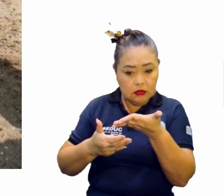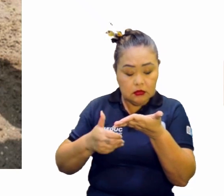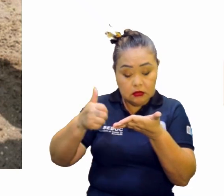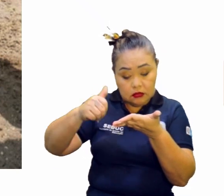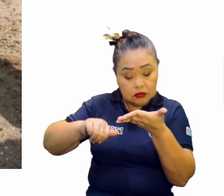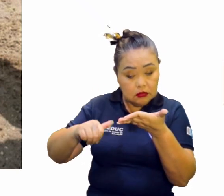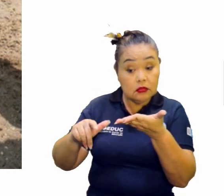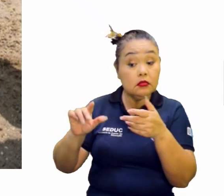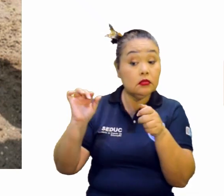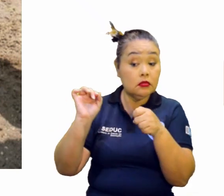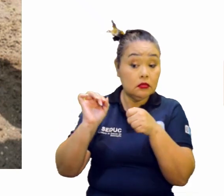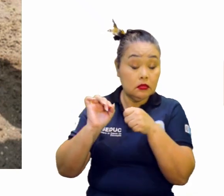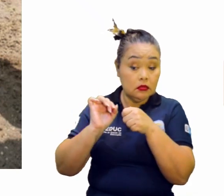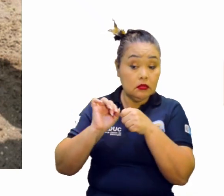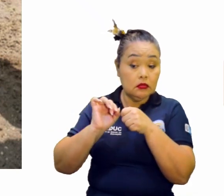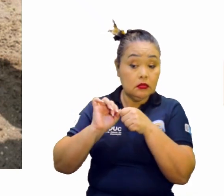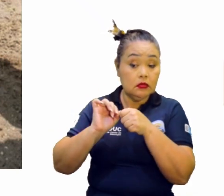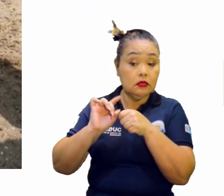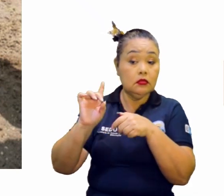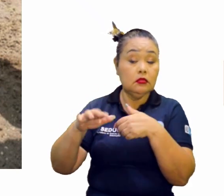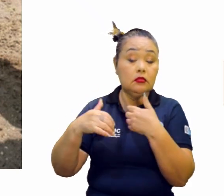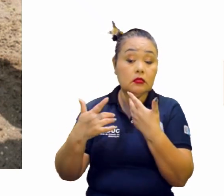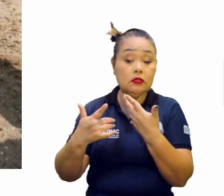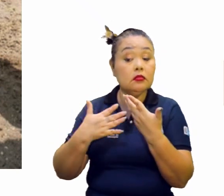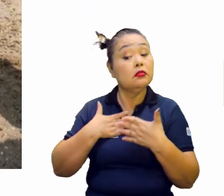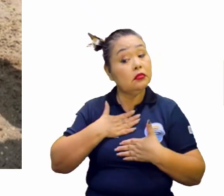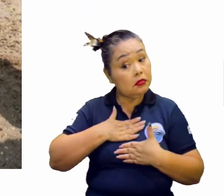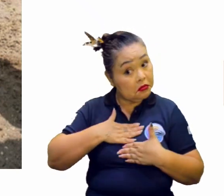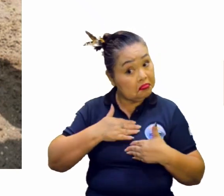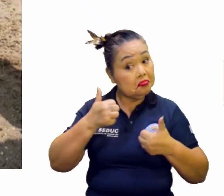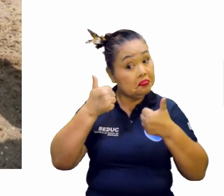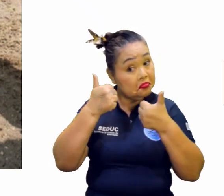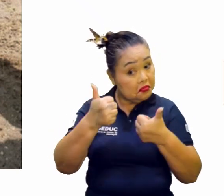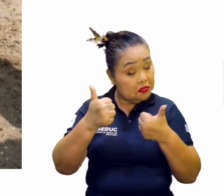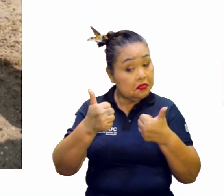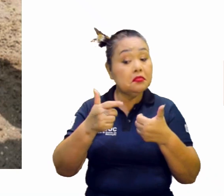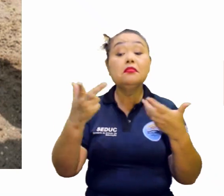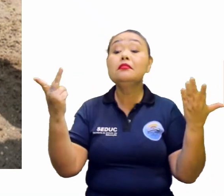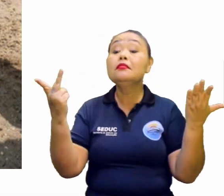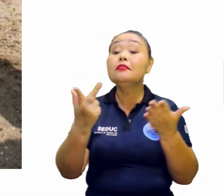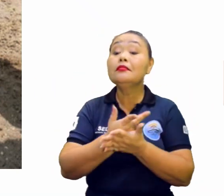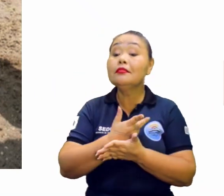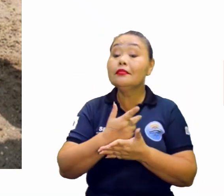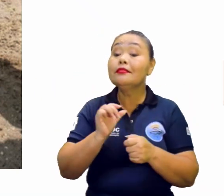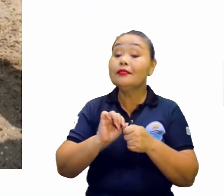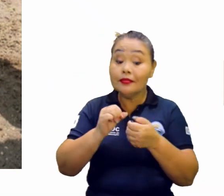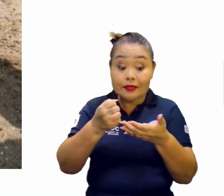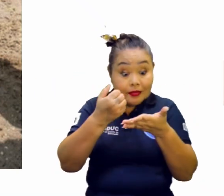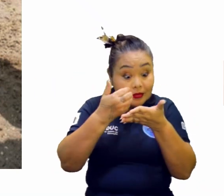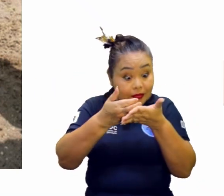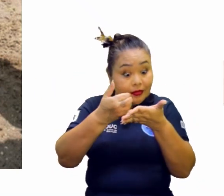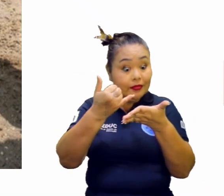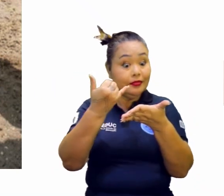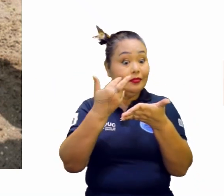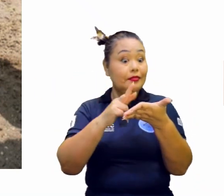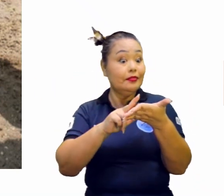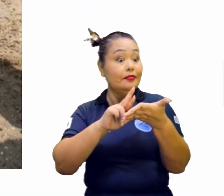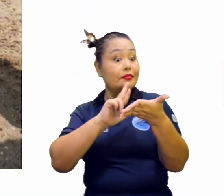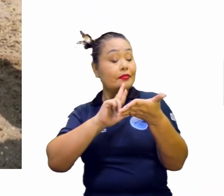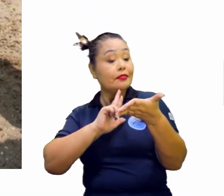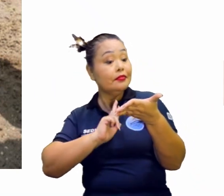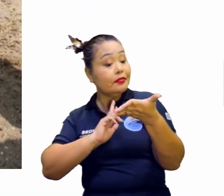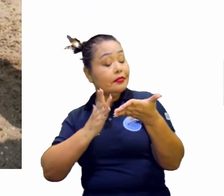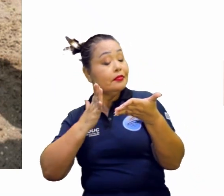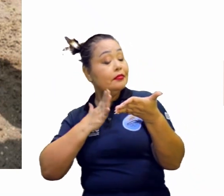feita de forma satisfatória, o que vai acontecer? Ele vai me dar uma resposta a nível